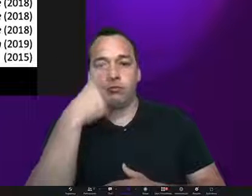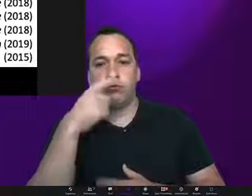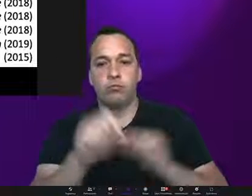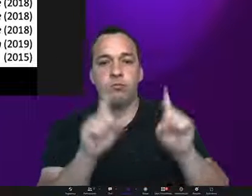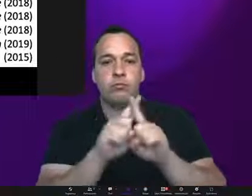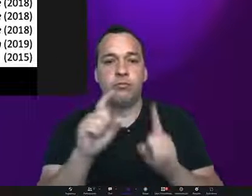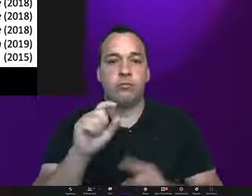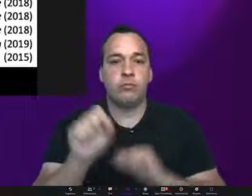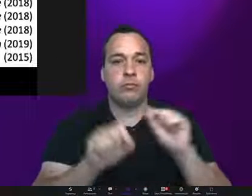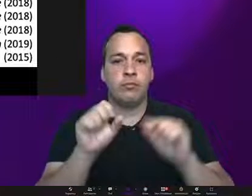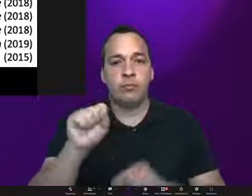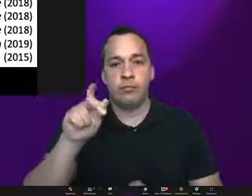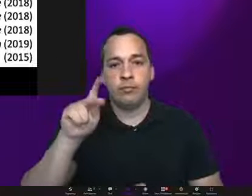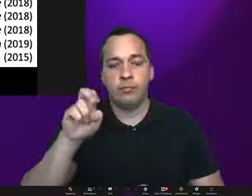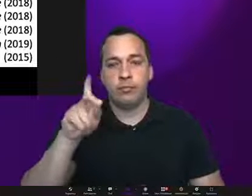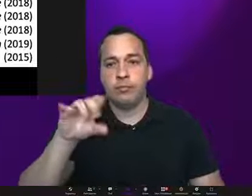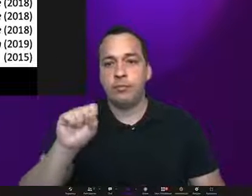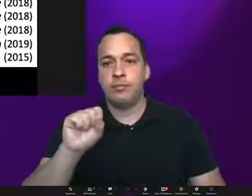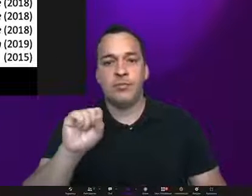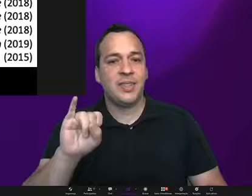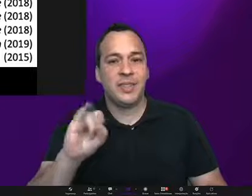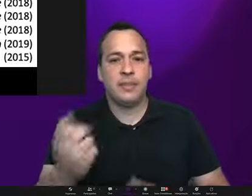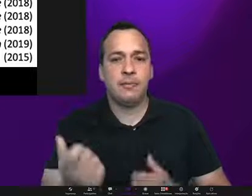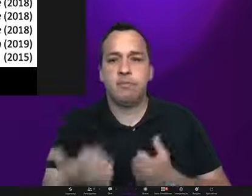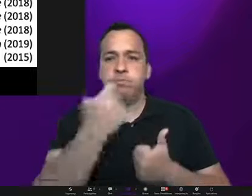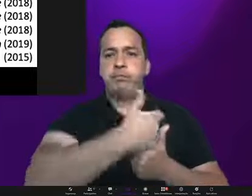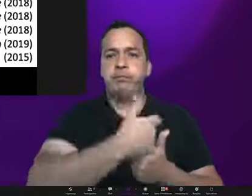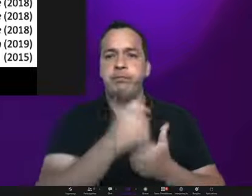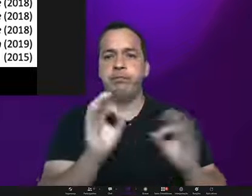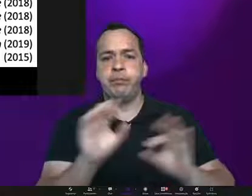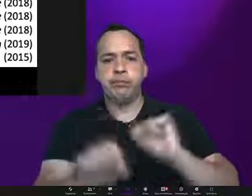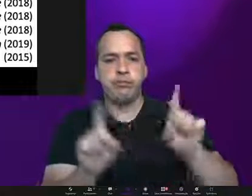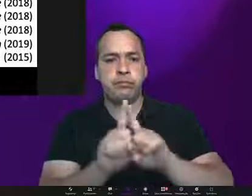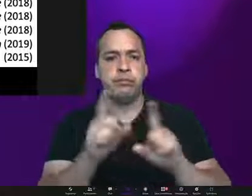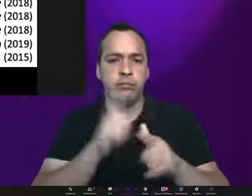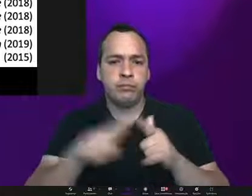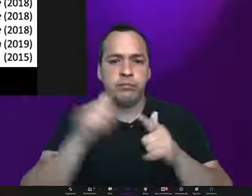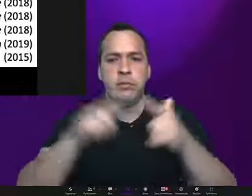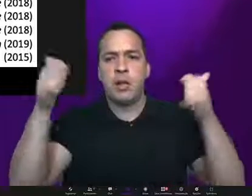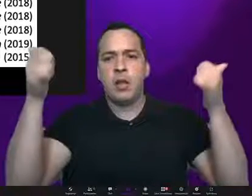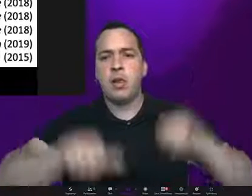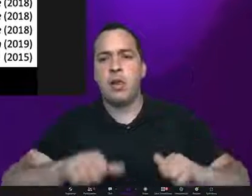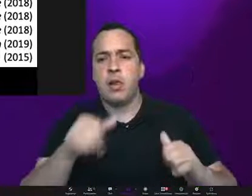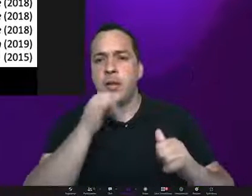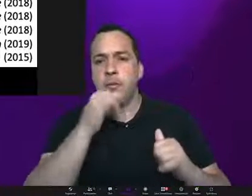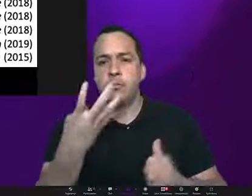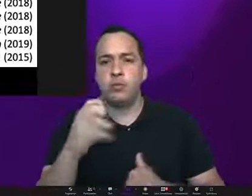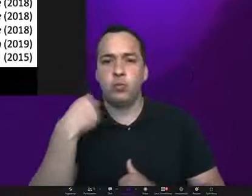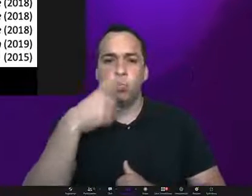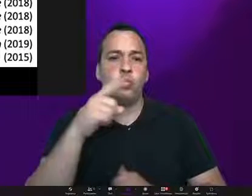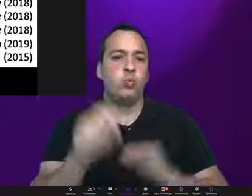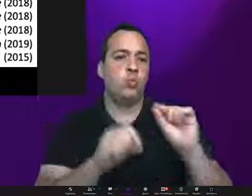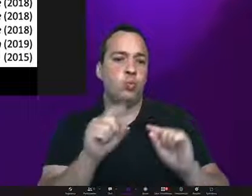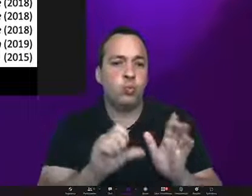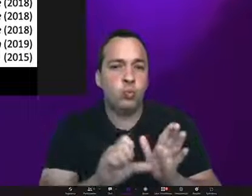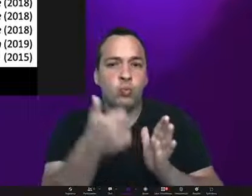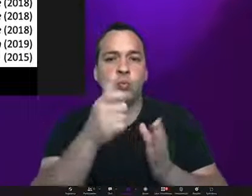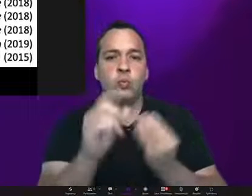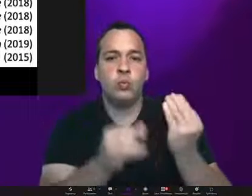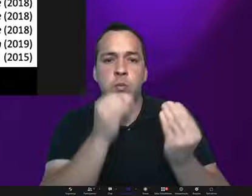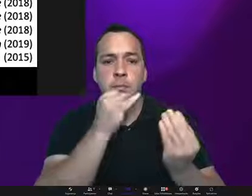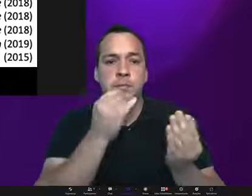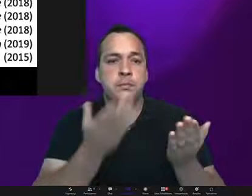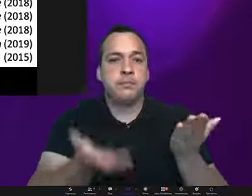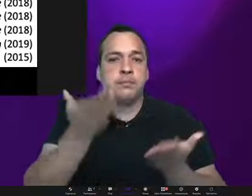reposição volêmica adequada desse paciente, eu tenho piores desfechos, mas depois das primeiras 48 horas, se eu tenho um balanço hídrico